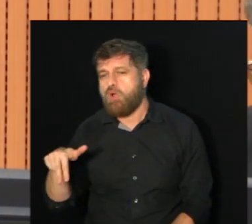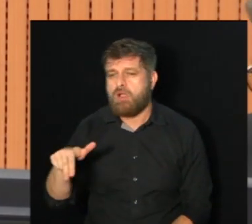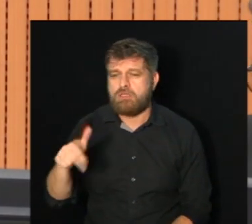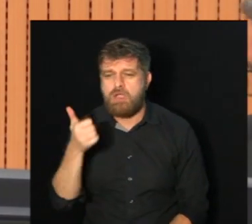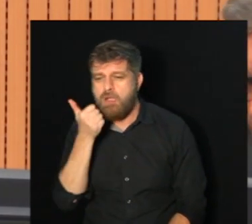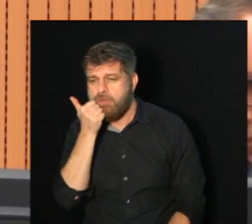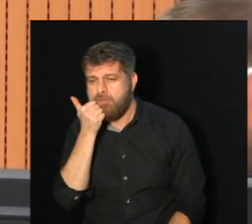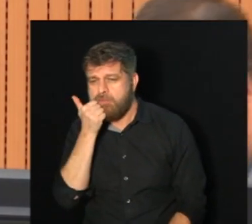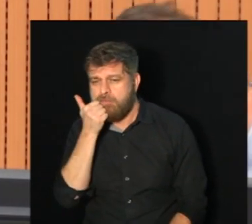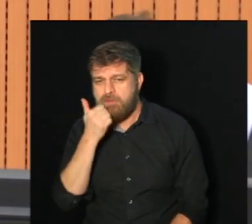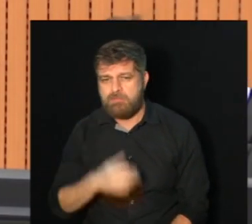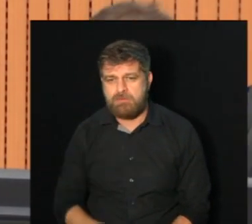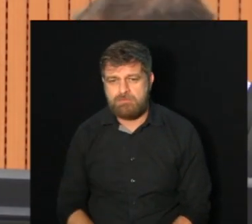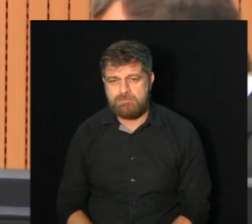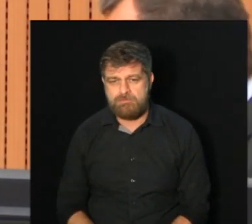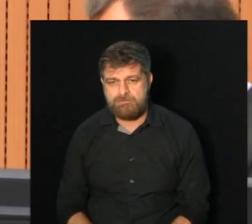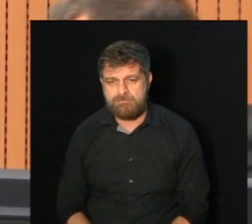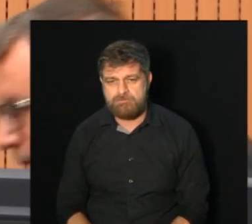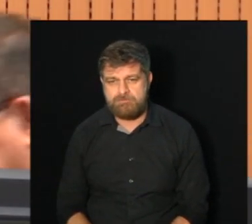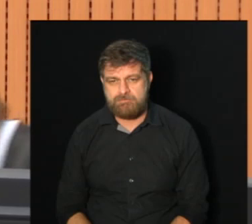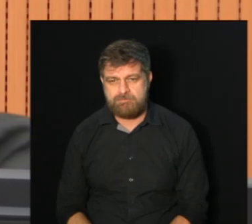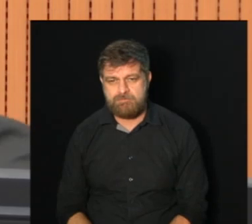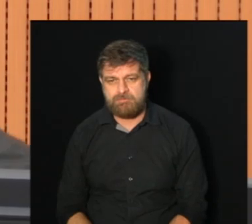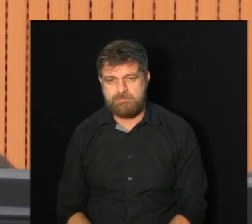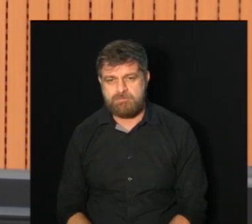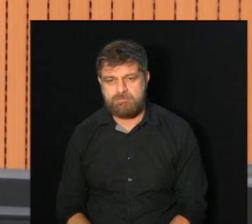PY2, Lima, Yucatán, Noruega 5, Guatemala, Guatemala.